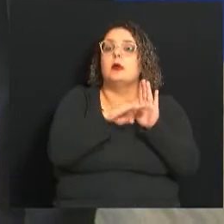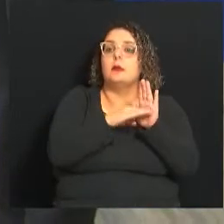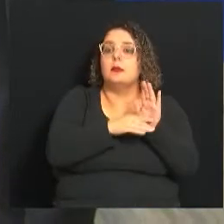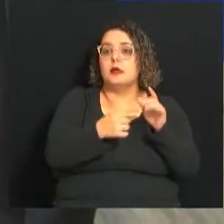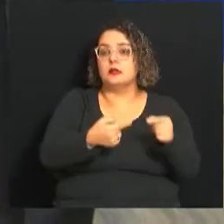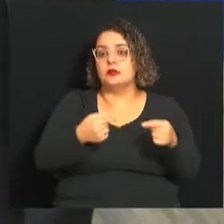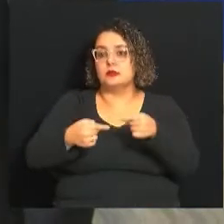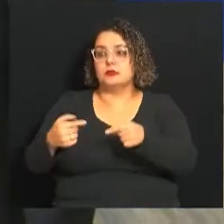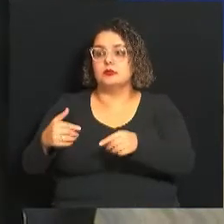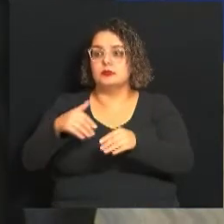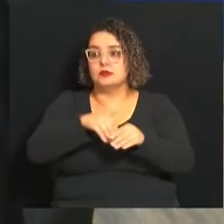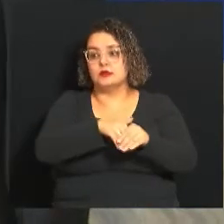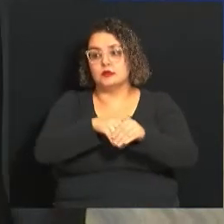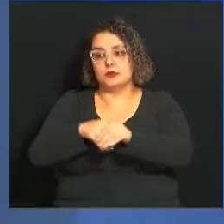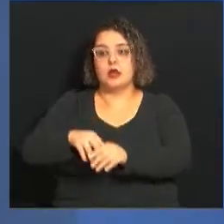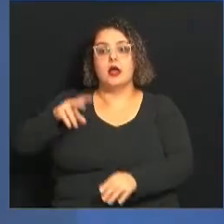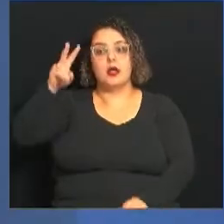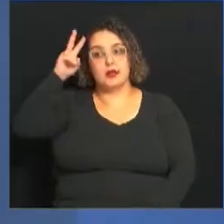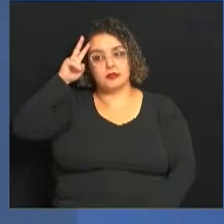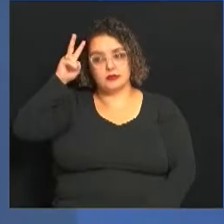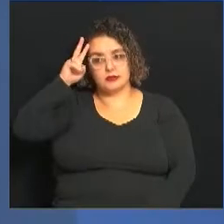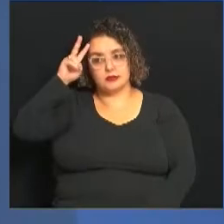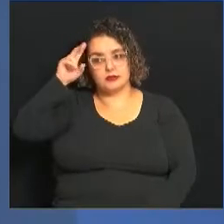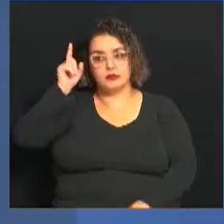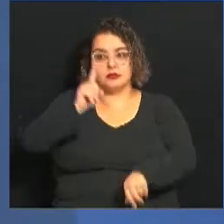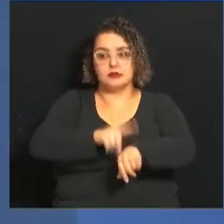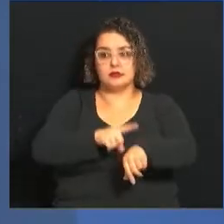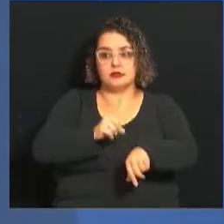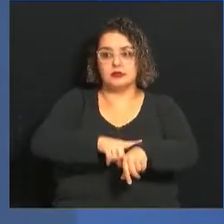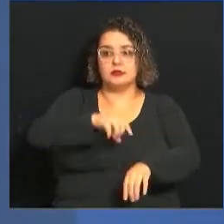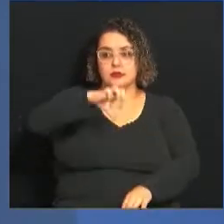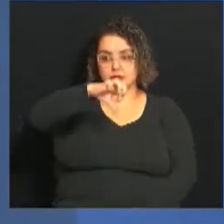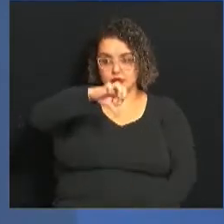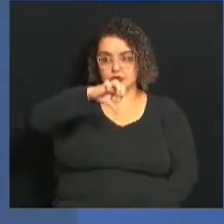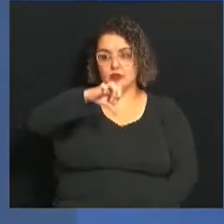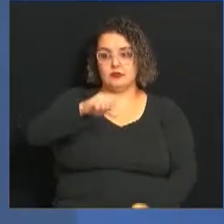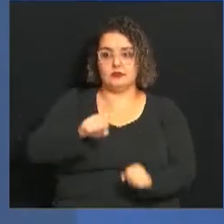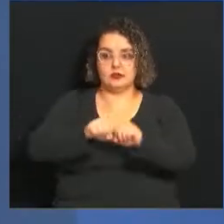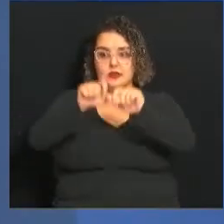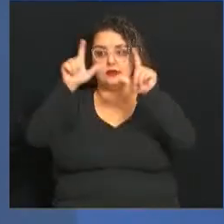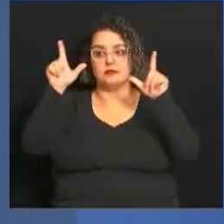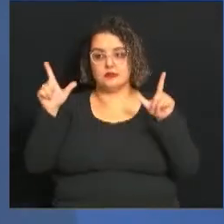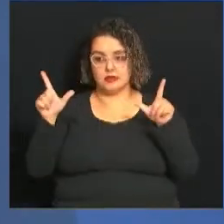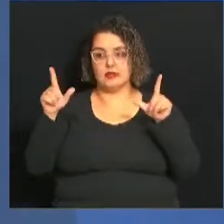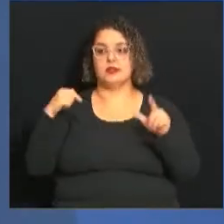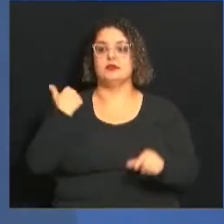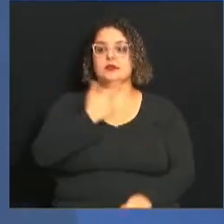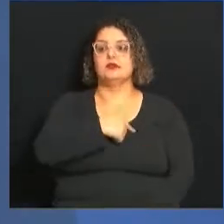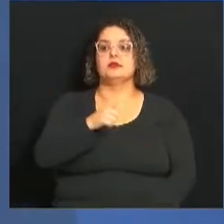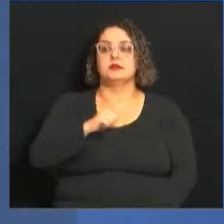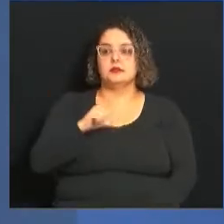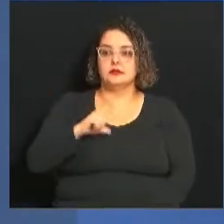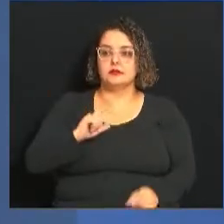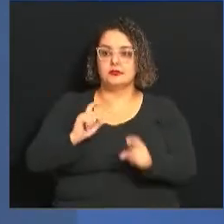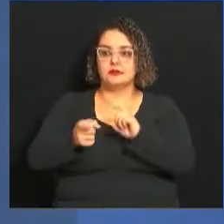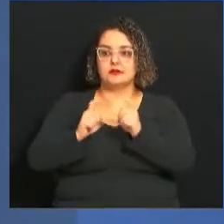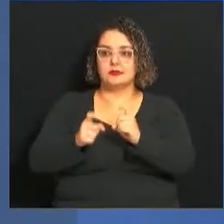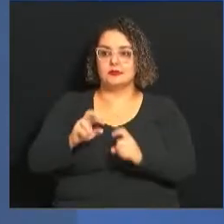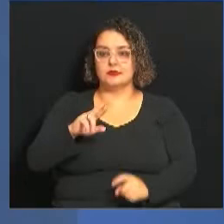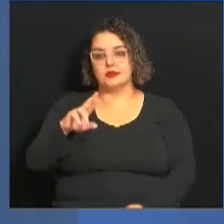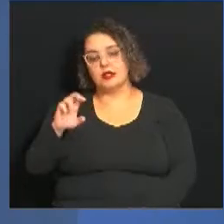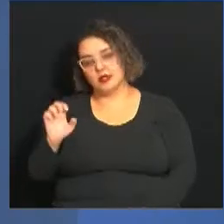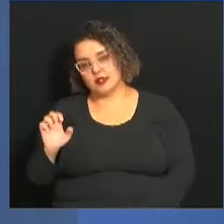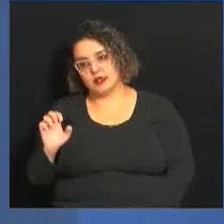né? Segunda-feira, a partir das 9 horas da manhã, a gente tem a reunião extraordinária de